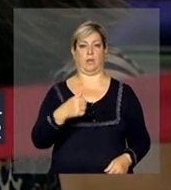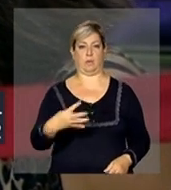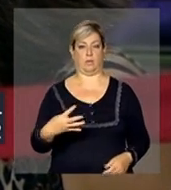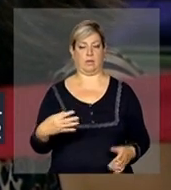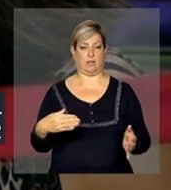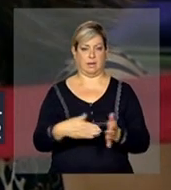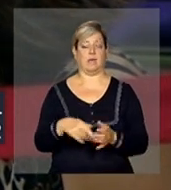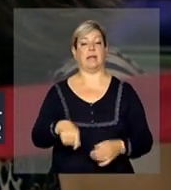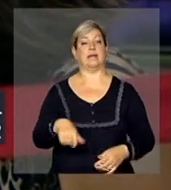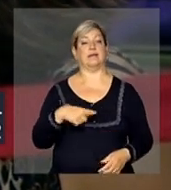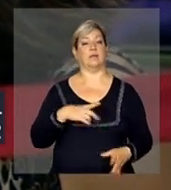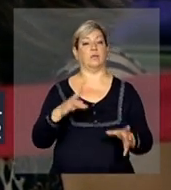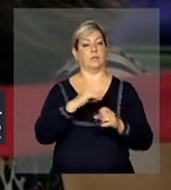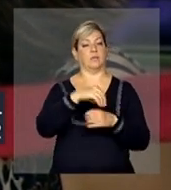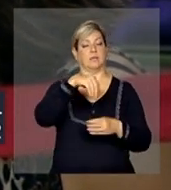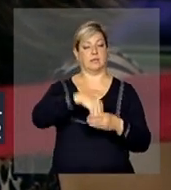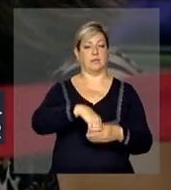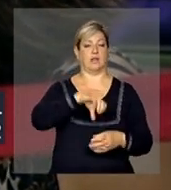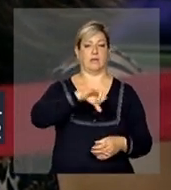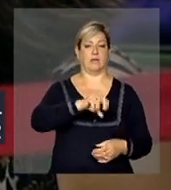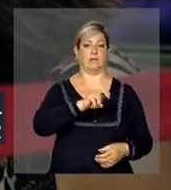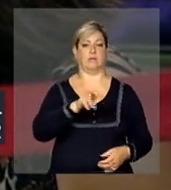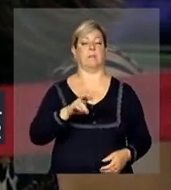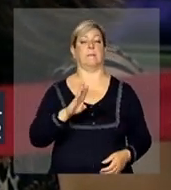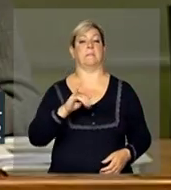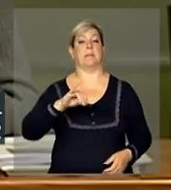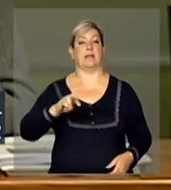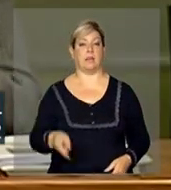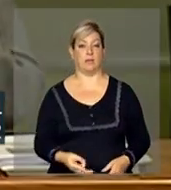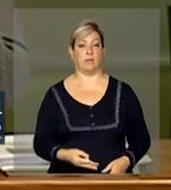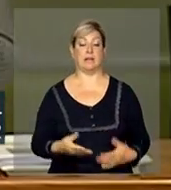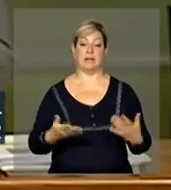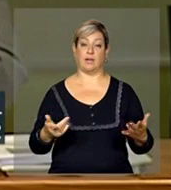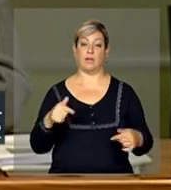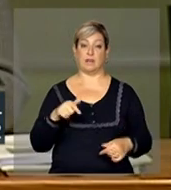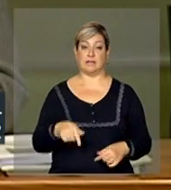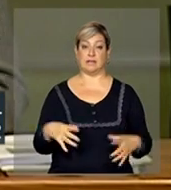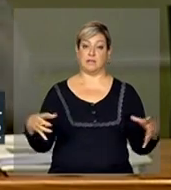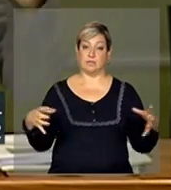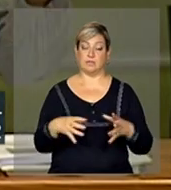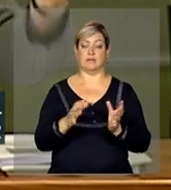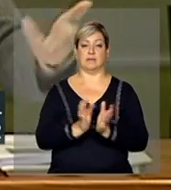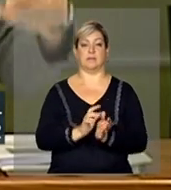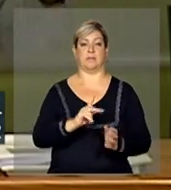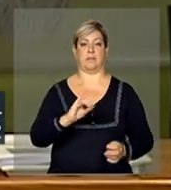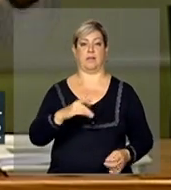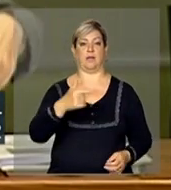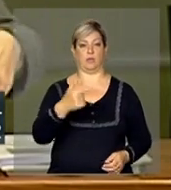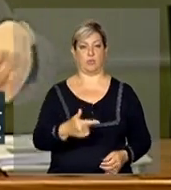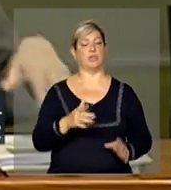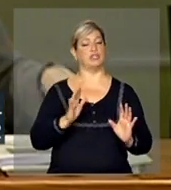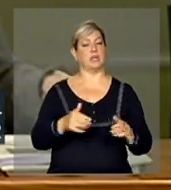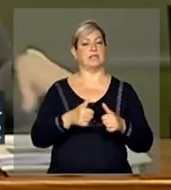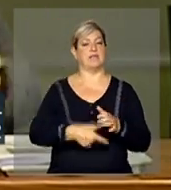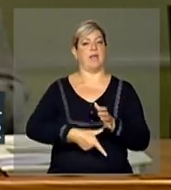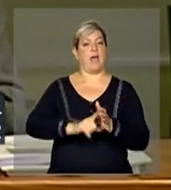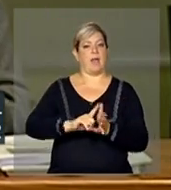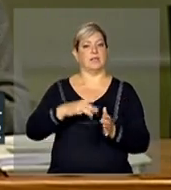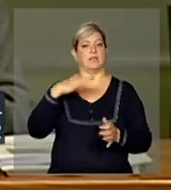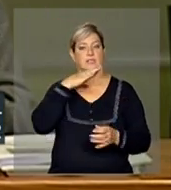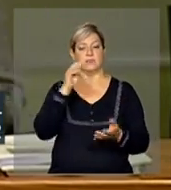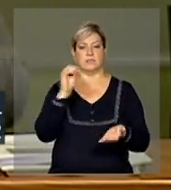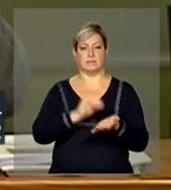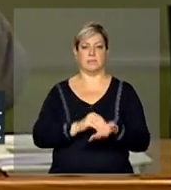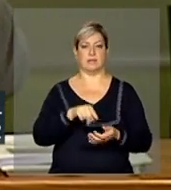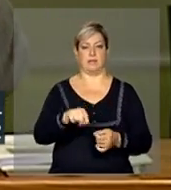desses 955 bilhões. Então, na verdade, faz parte do PAC 2, estava previsto já serem realizados